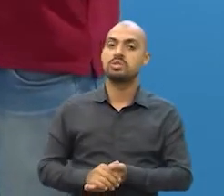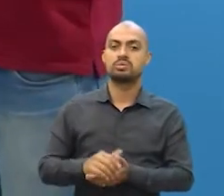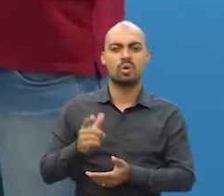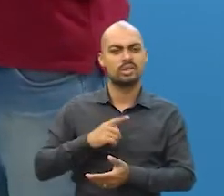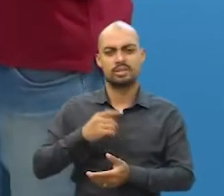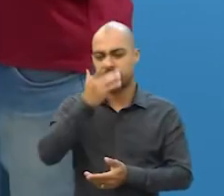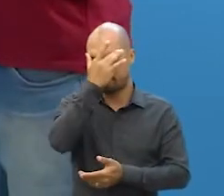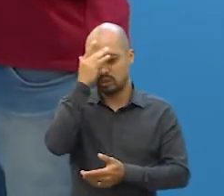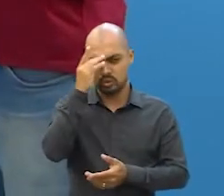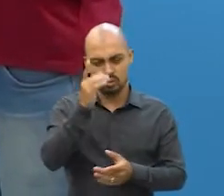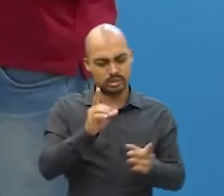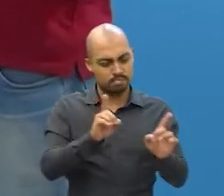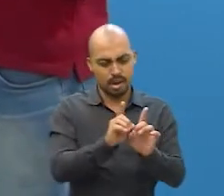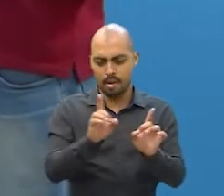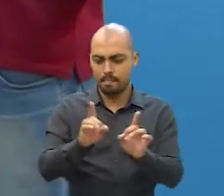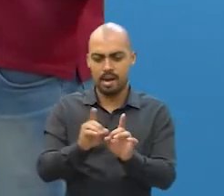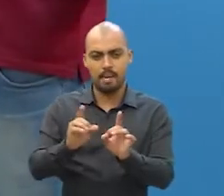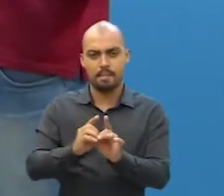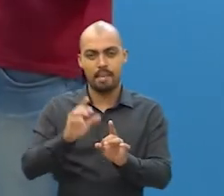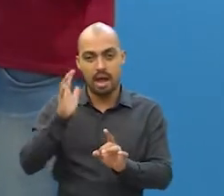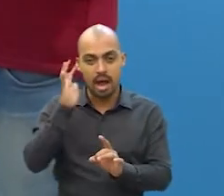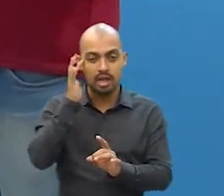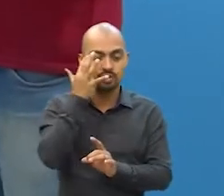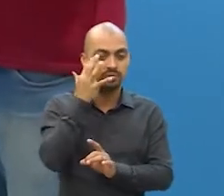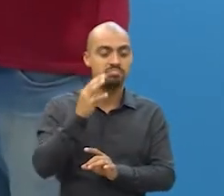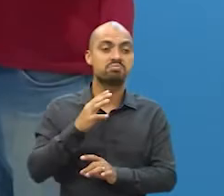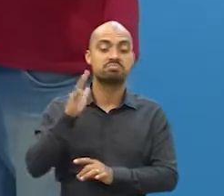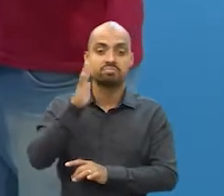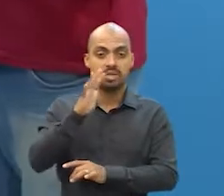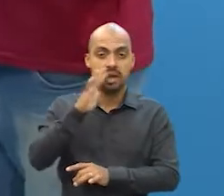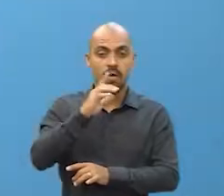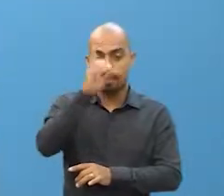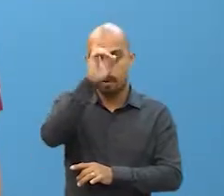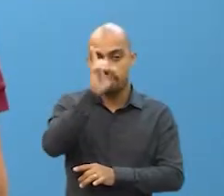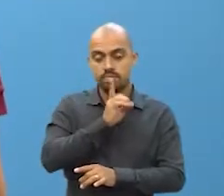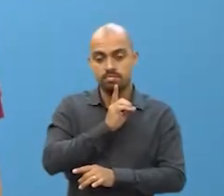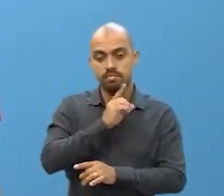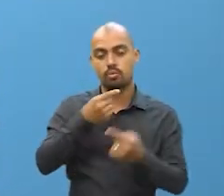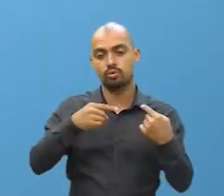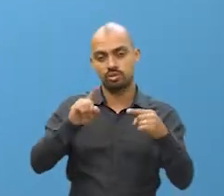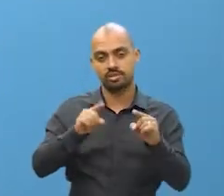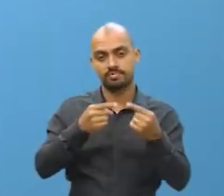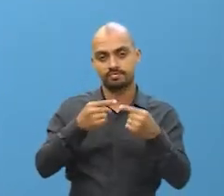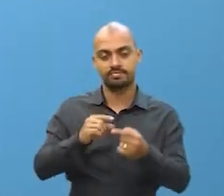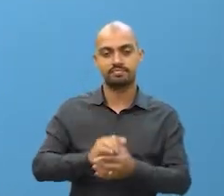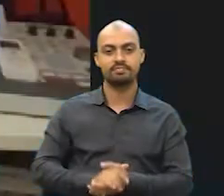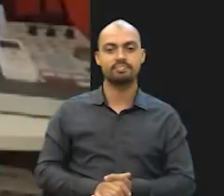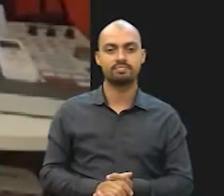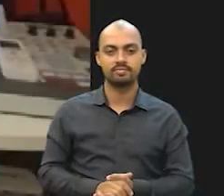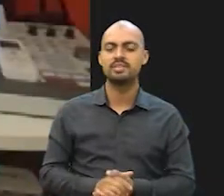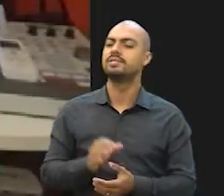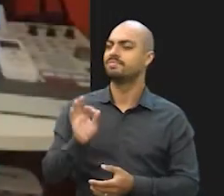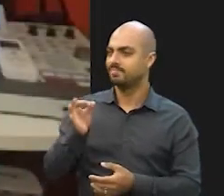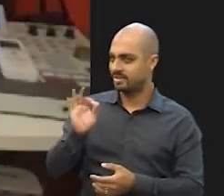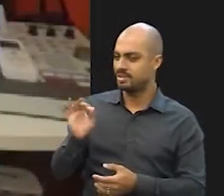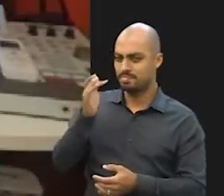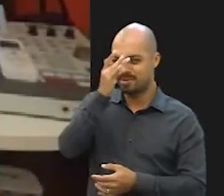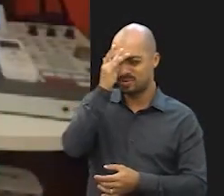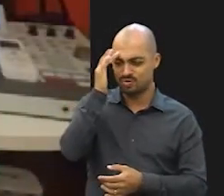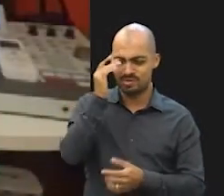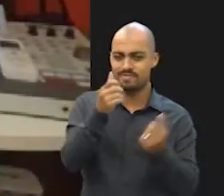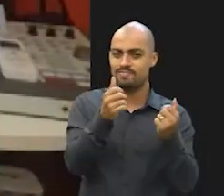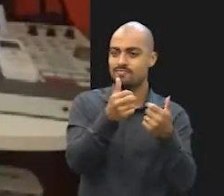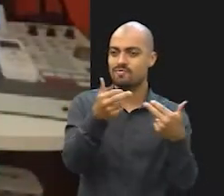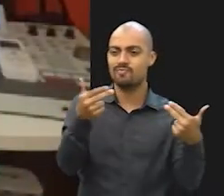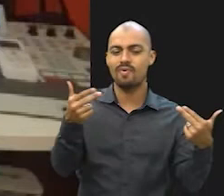muitas mãos, né, para poder chegar num resultado bacana igual é essa música e esse álbum. São muitas mãos, cara.